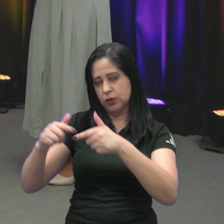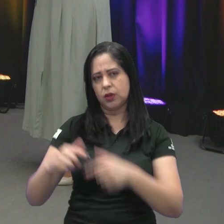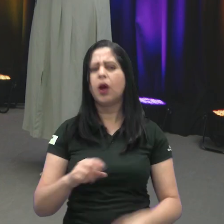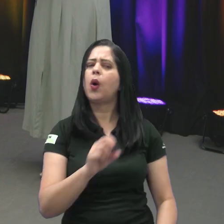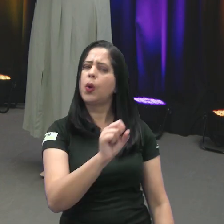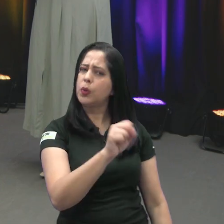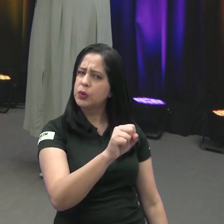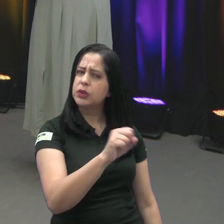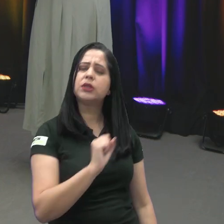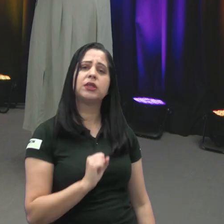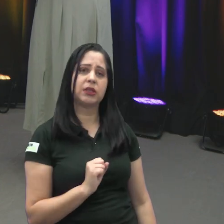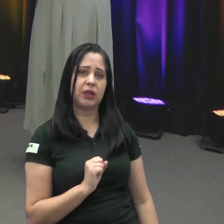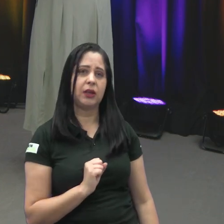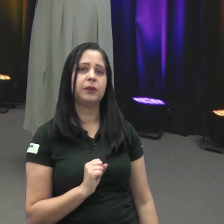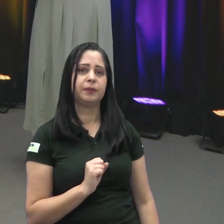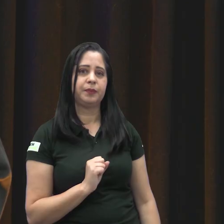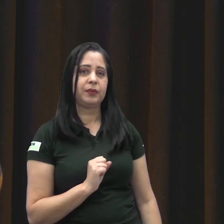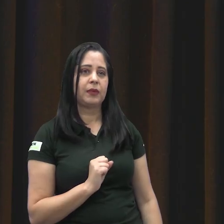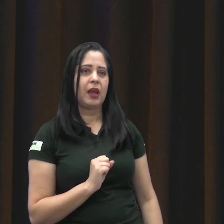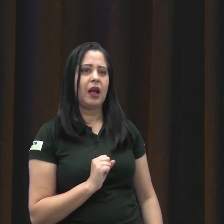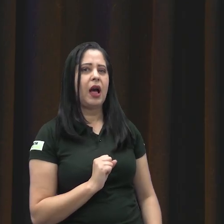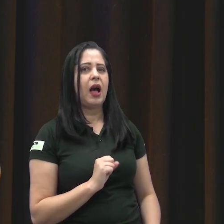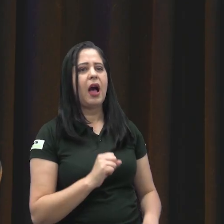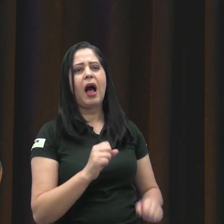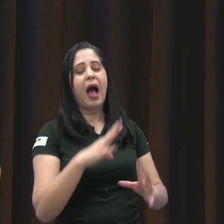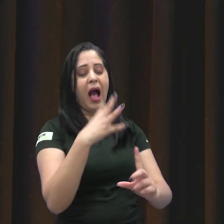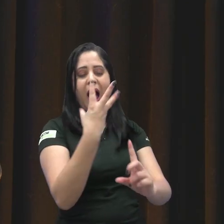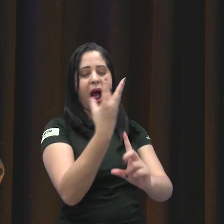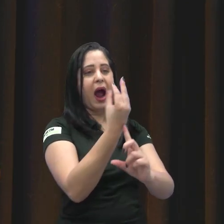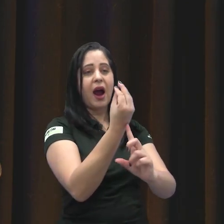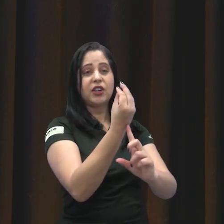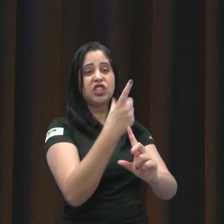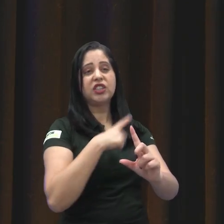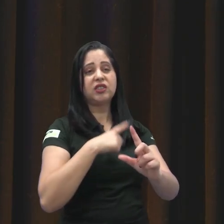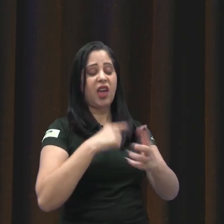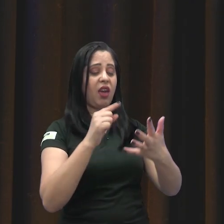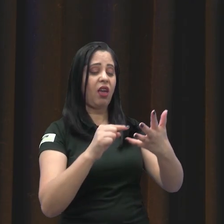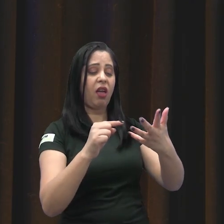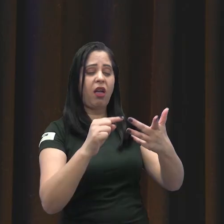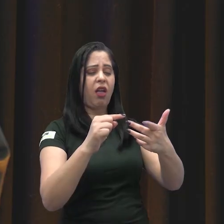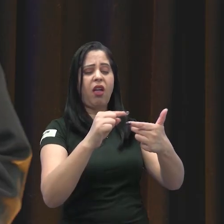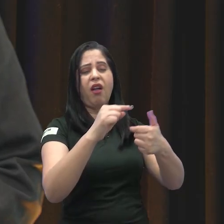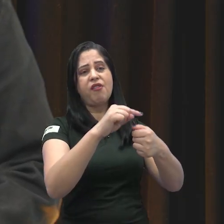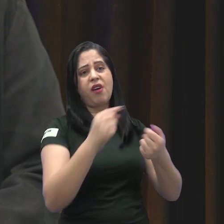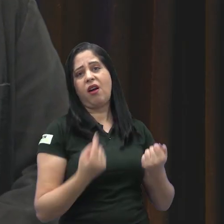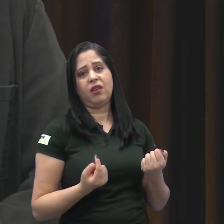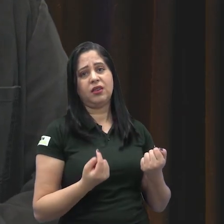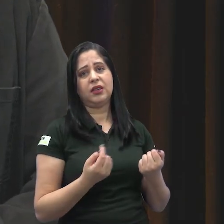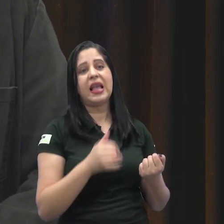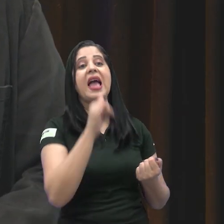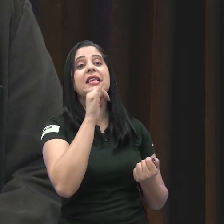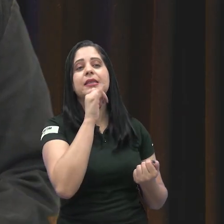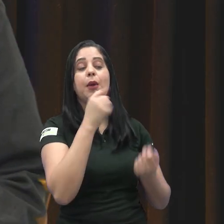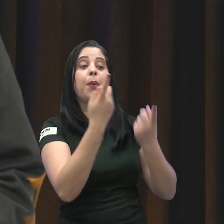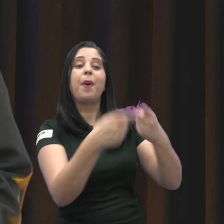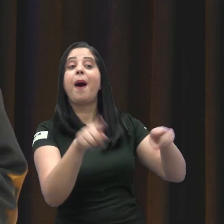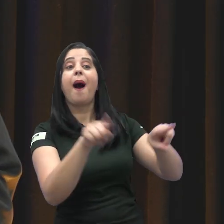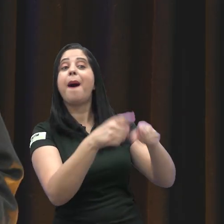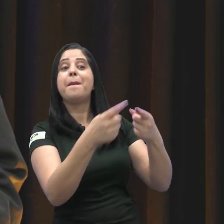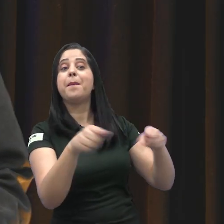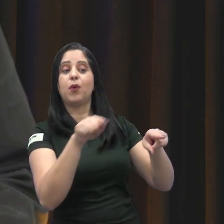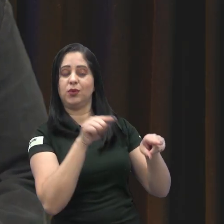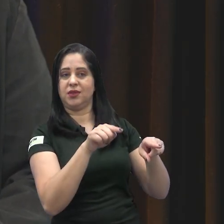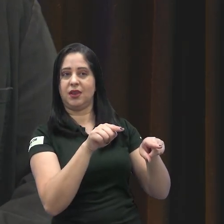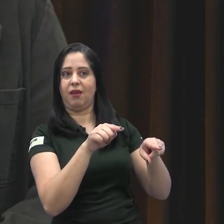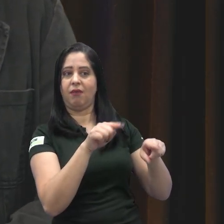sim. Em várias vertentes da arte, como eu faço um paralelo como a música, né? A